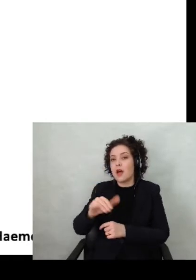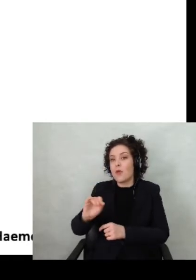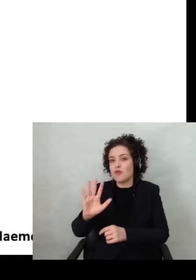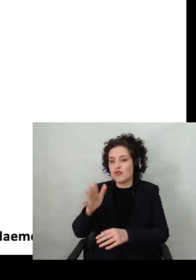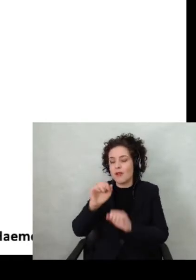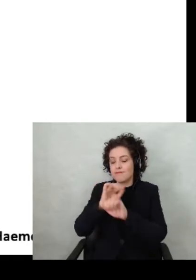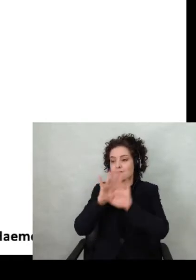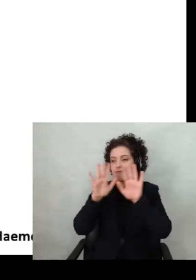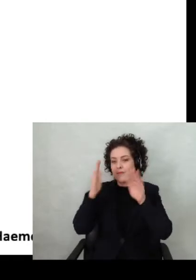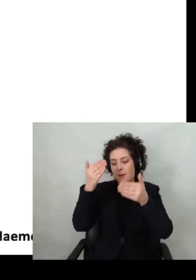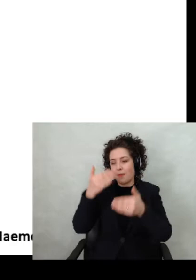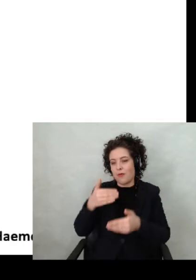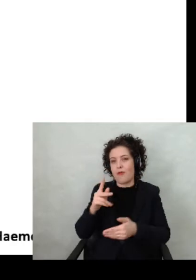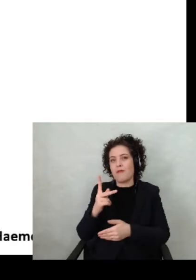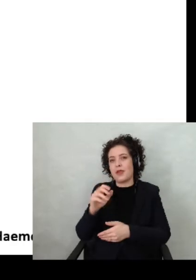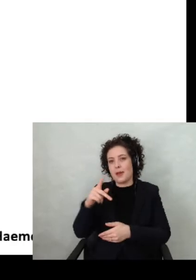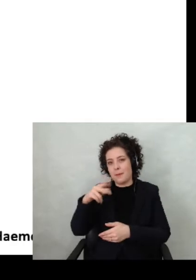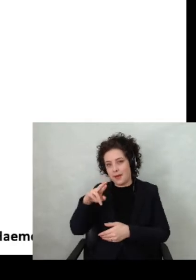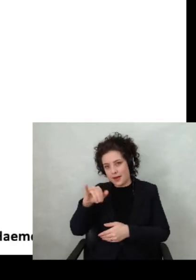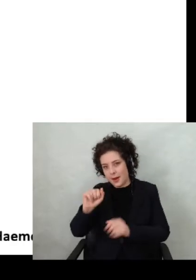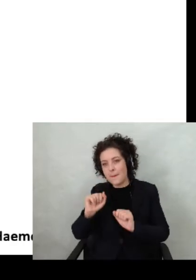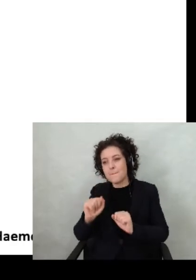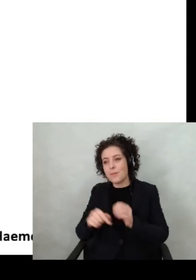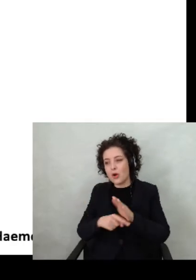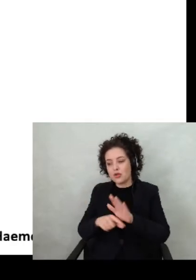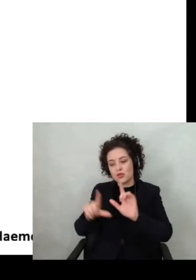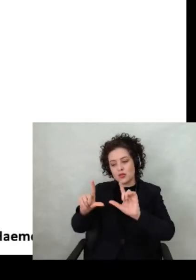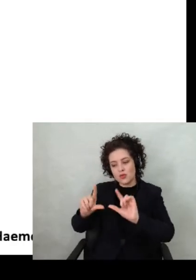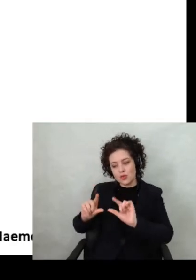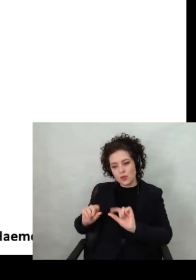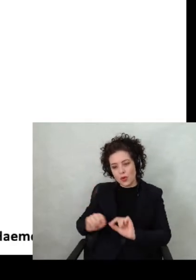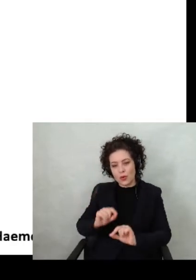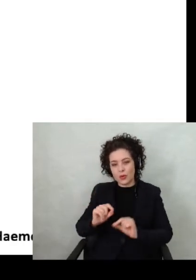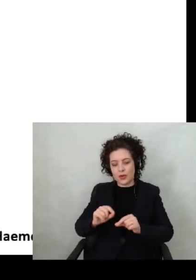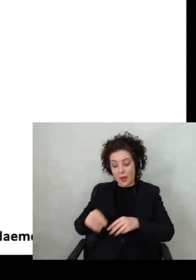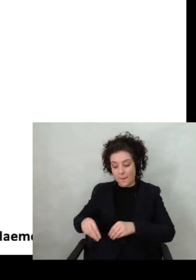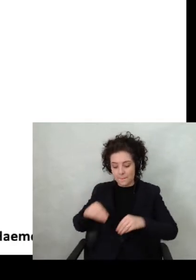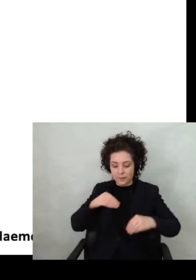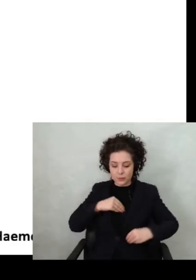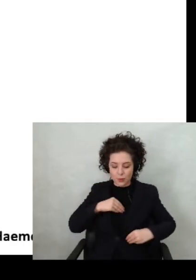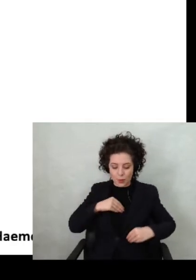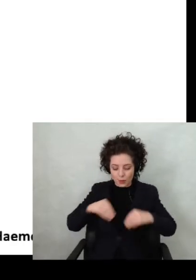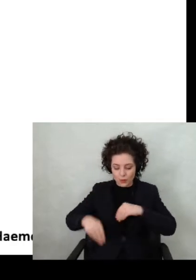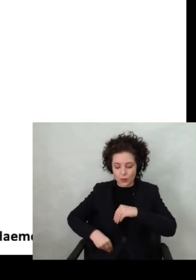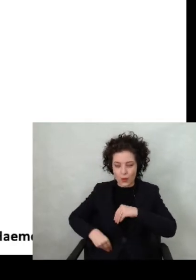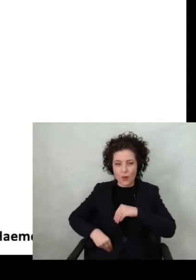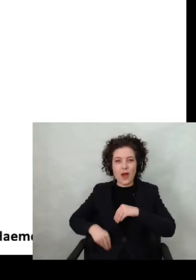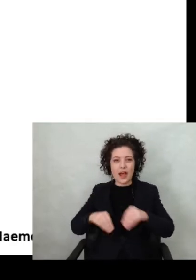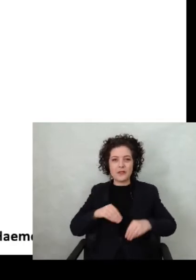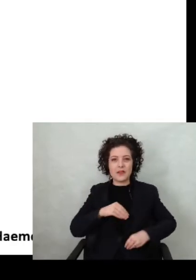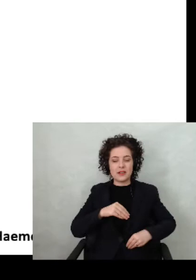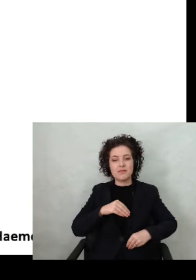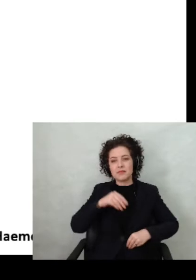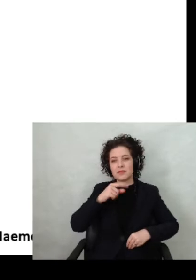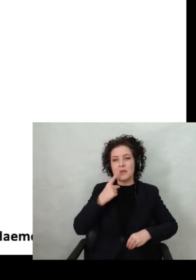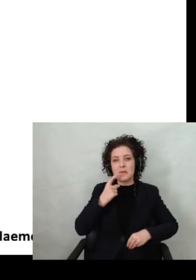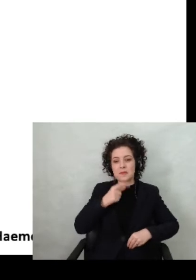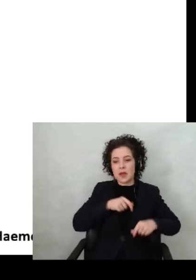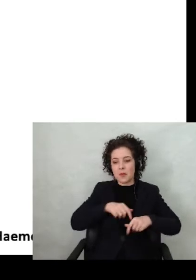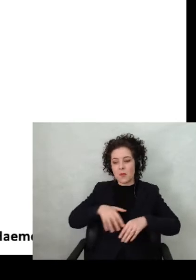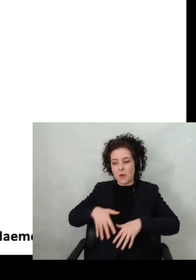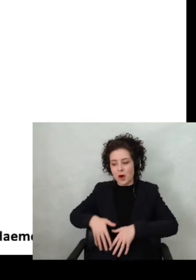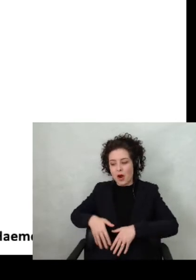a heparina ela pode, por exemplo, reduzir a migração leucocitária através do endotélio, ela